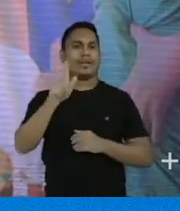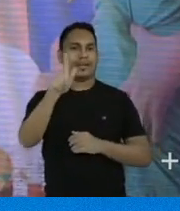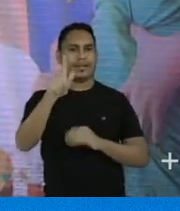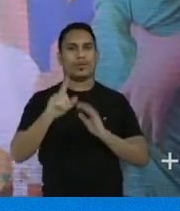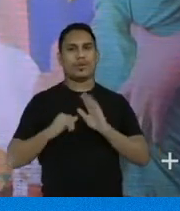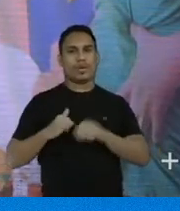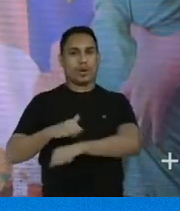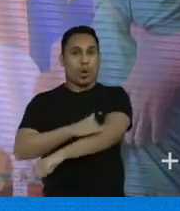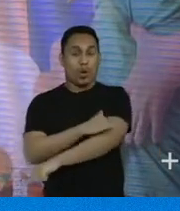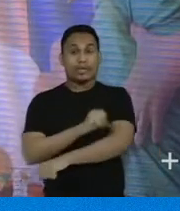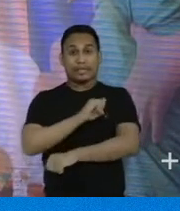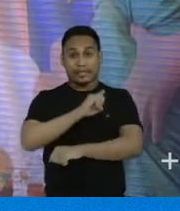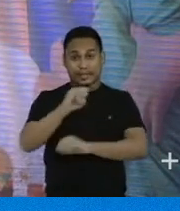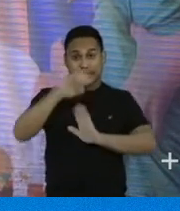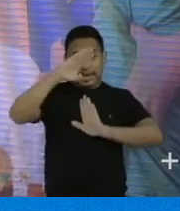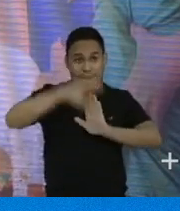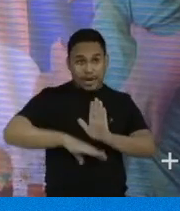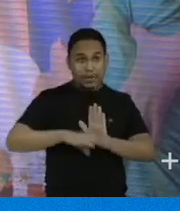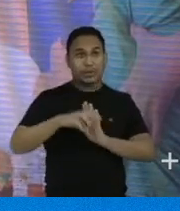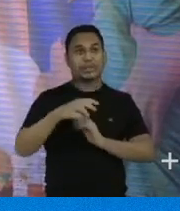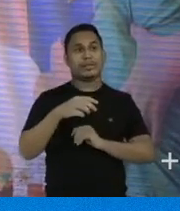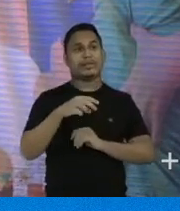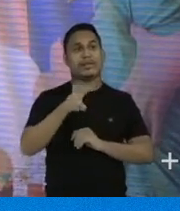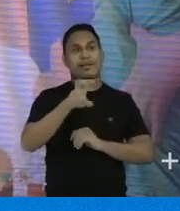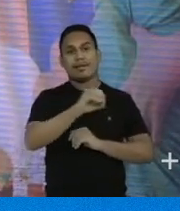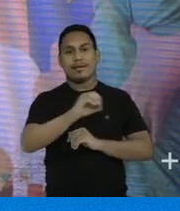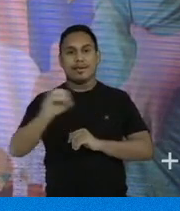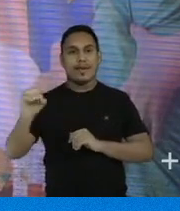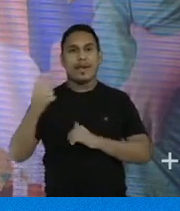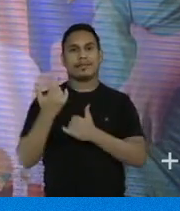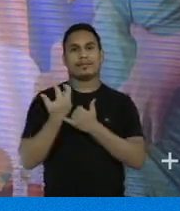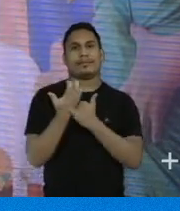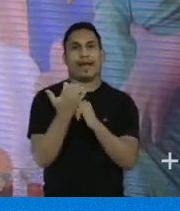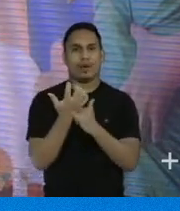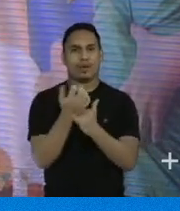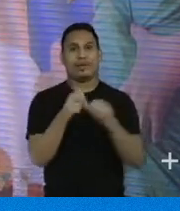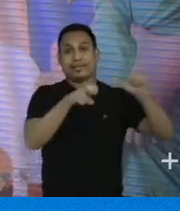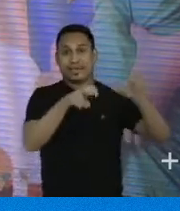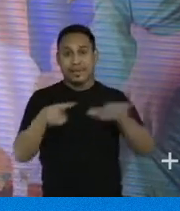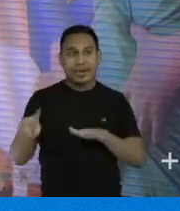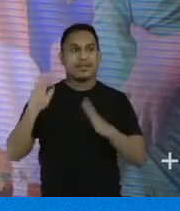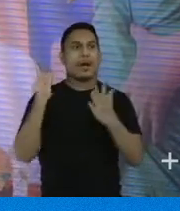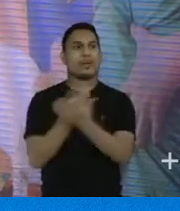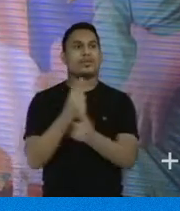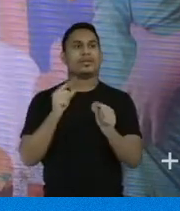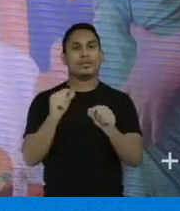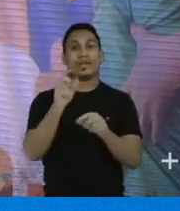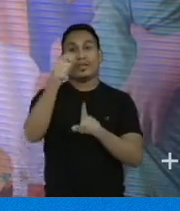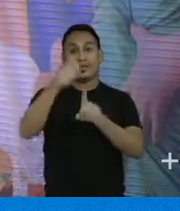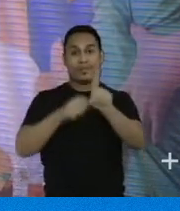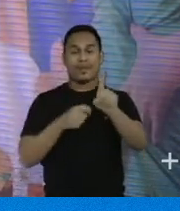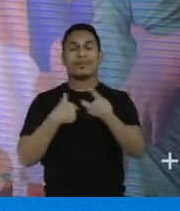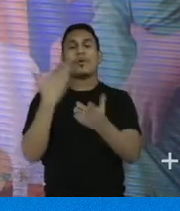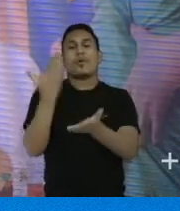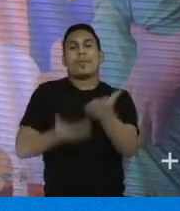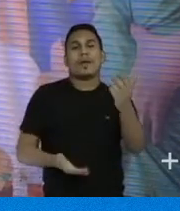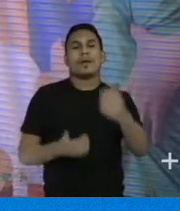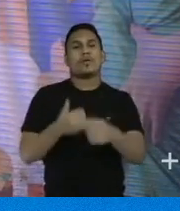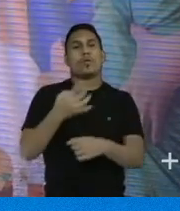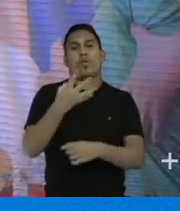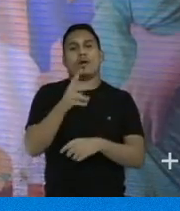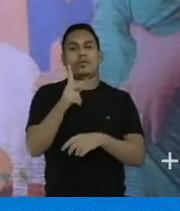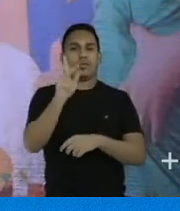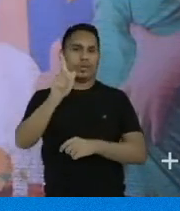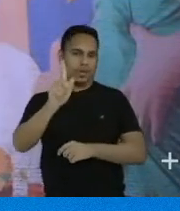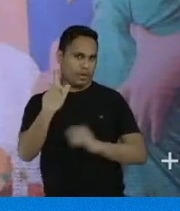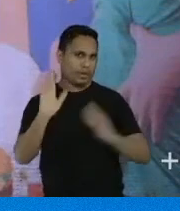uma semana, eu vou ter reduzido 3.000 calorias e vou ter perdido 1 quilo, em média, tá certo?